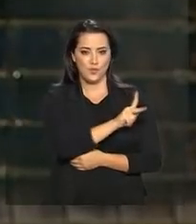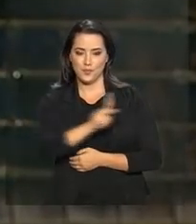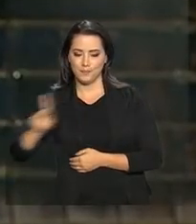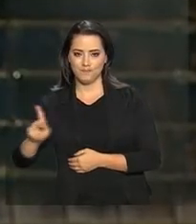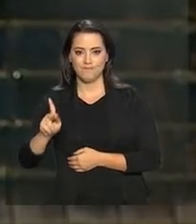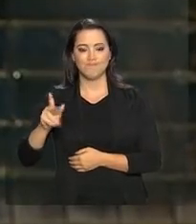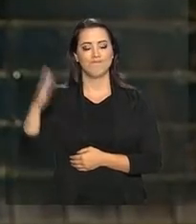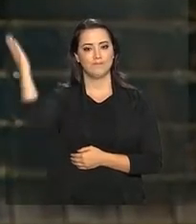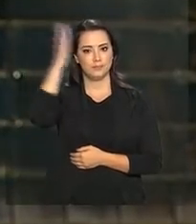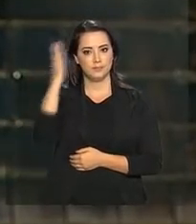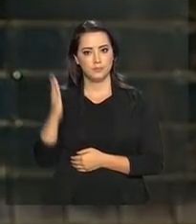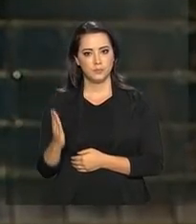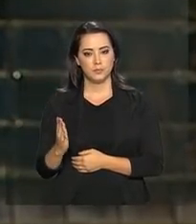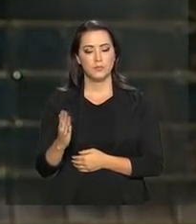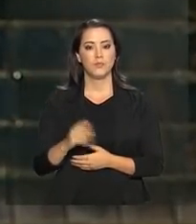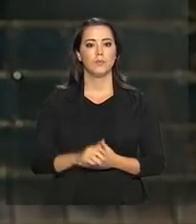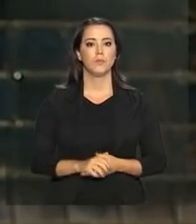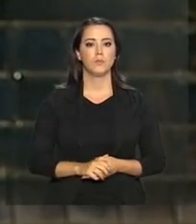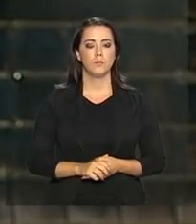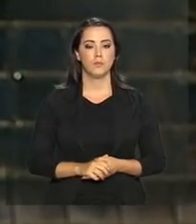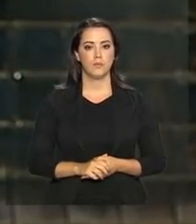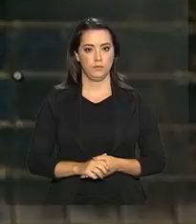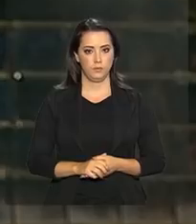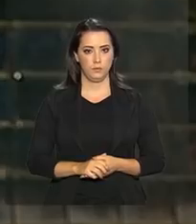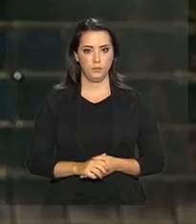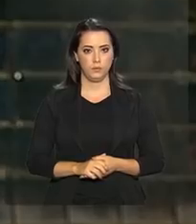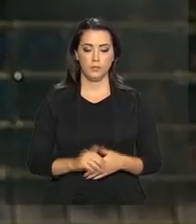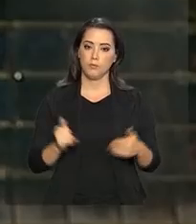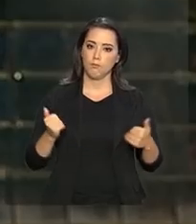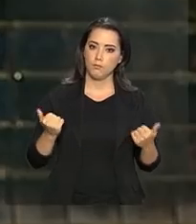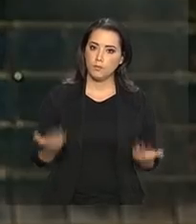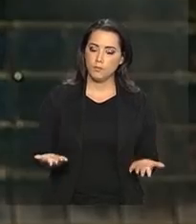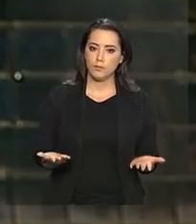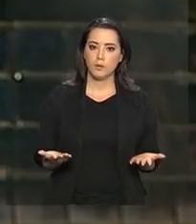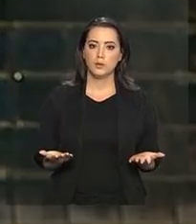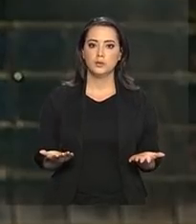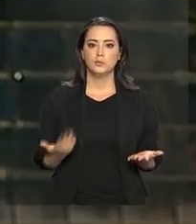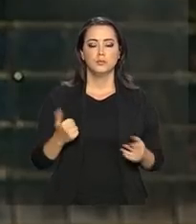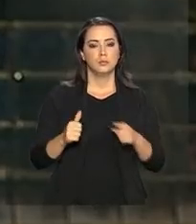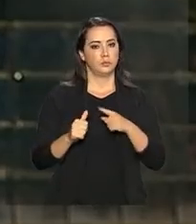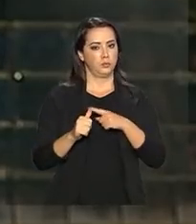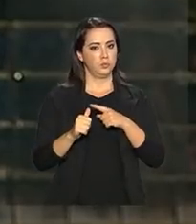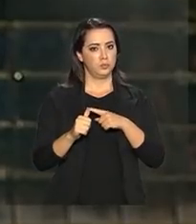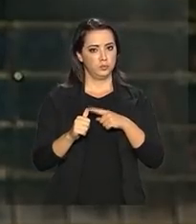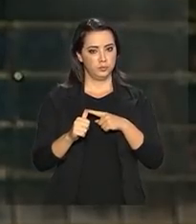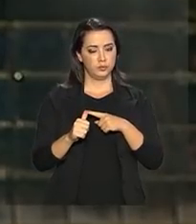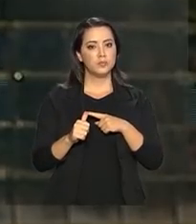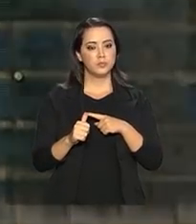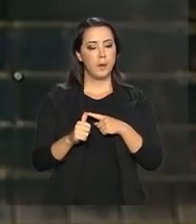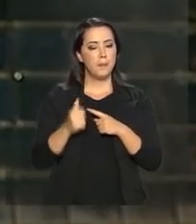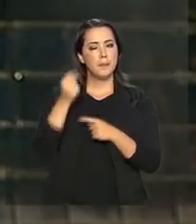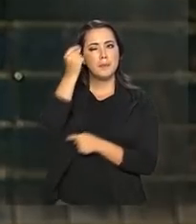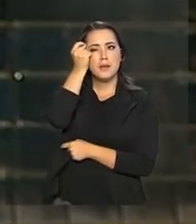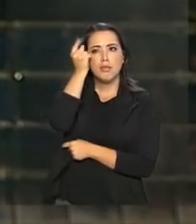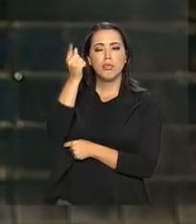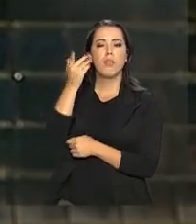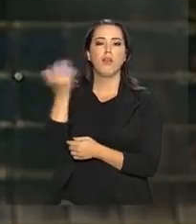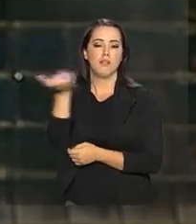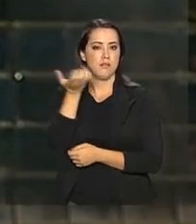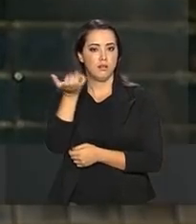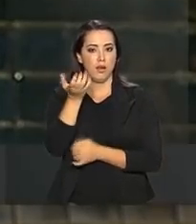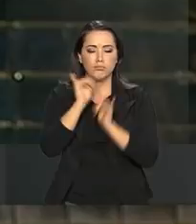da república federativa do brasil e é a primeira a idéia é que quer avançar